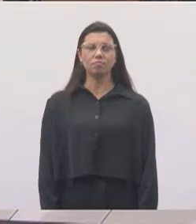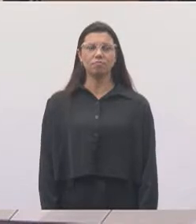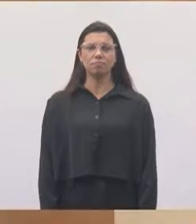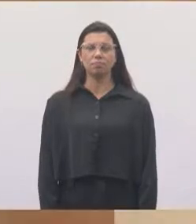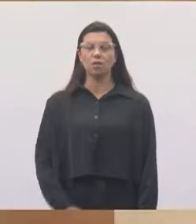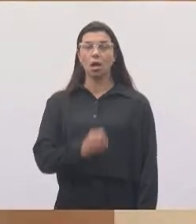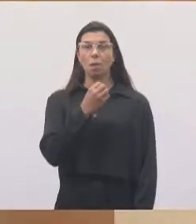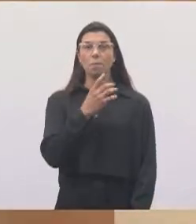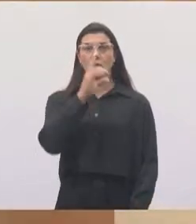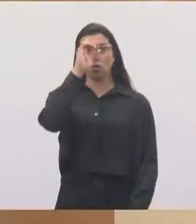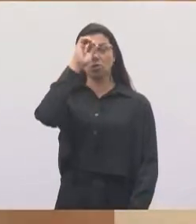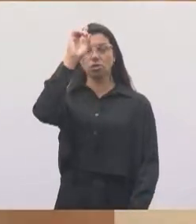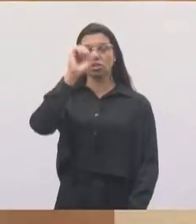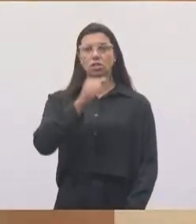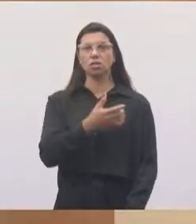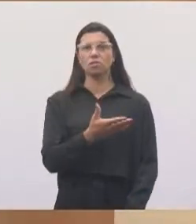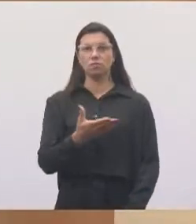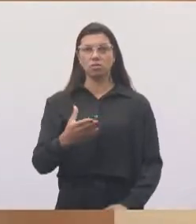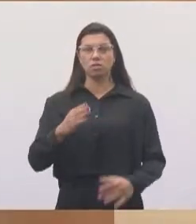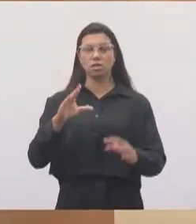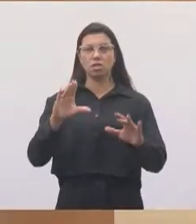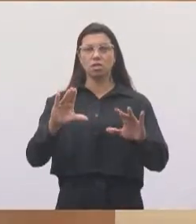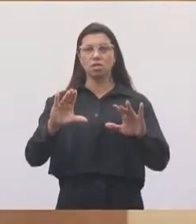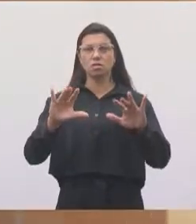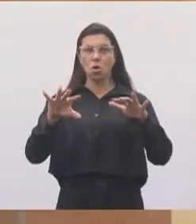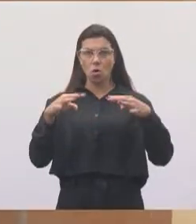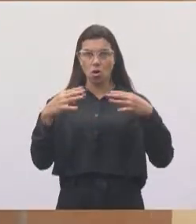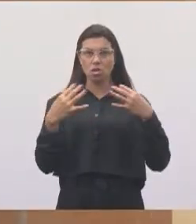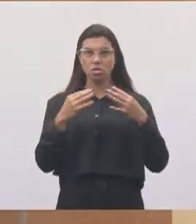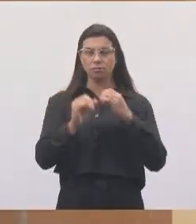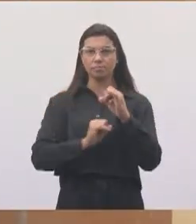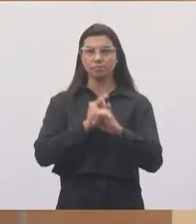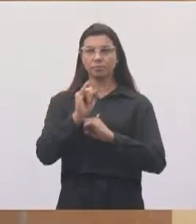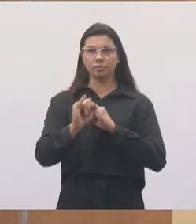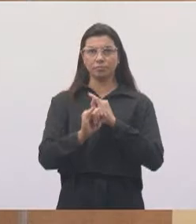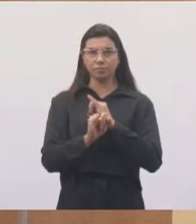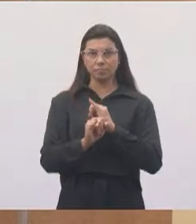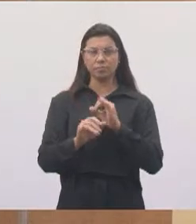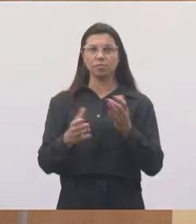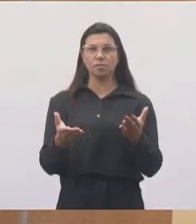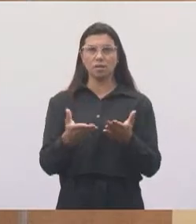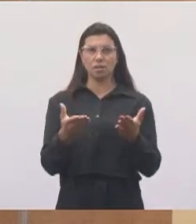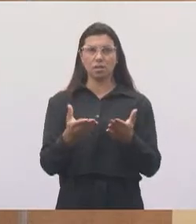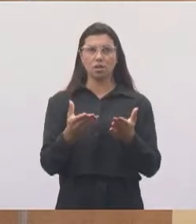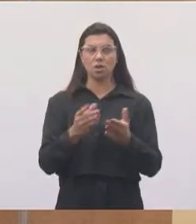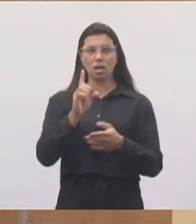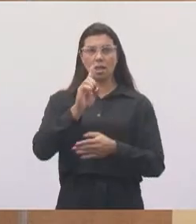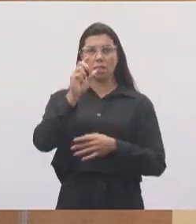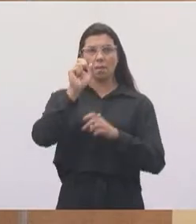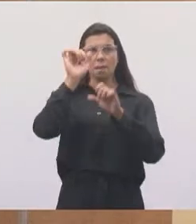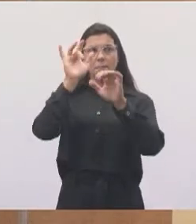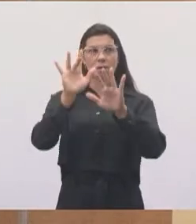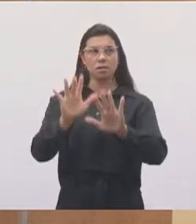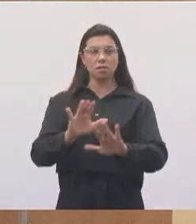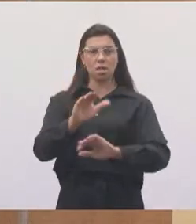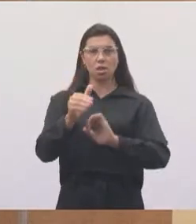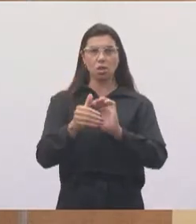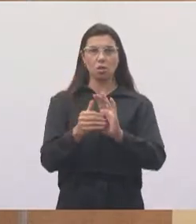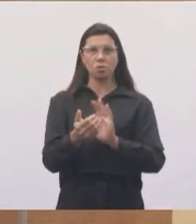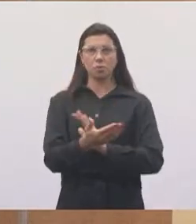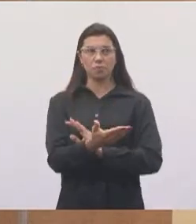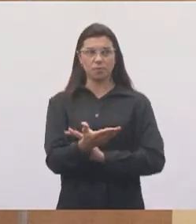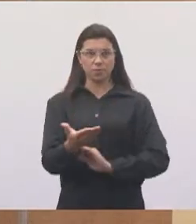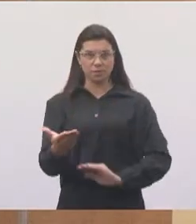Bom dia a todos que nos assistem pela TV Câmaras, internauta. Um dia abençoado para todos.